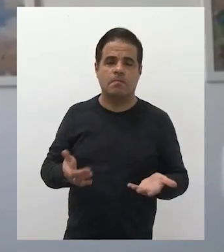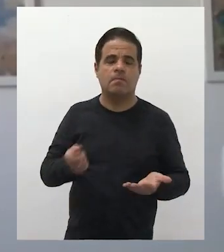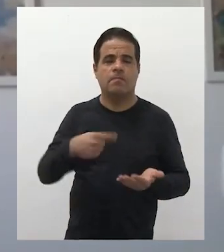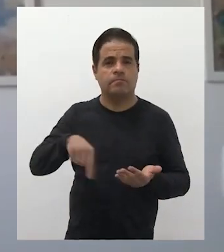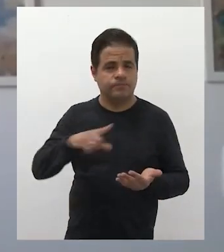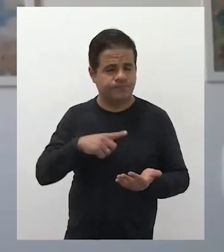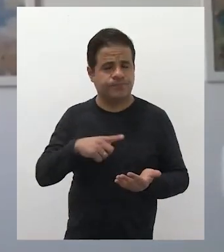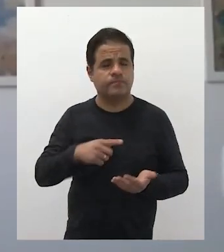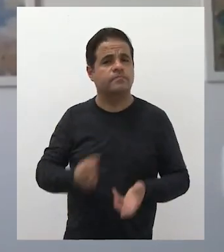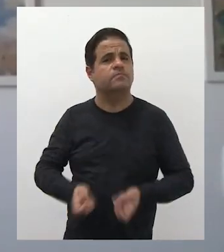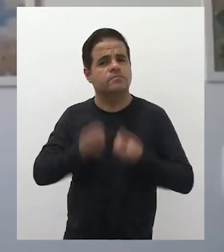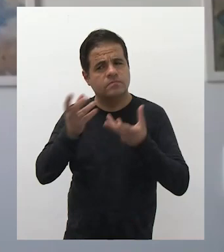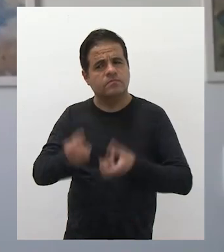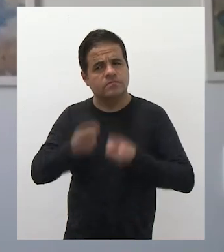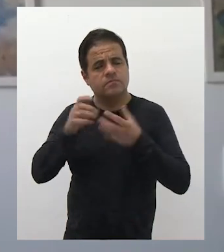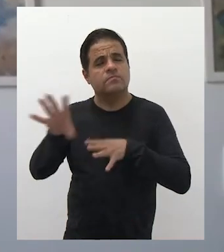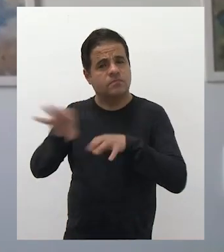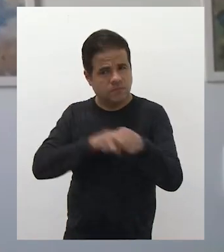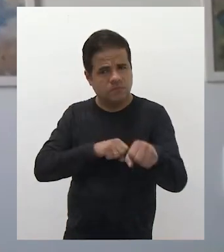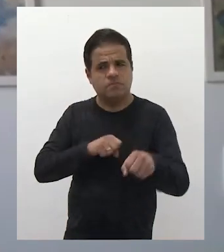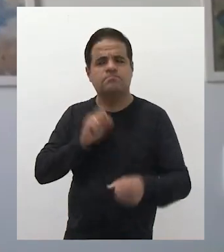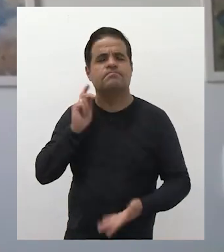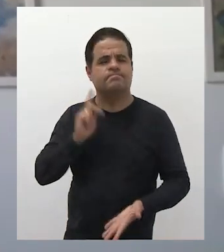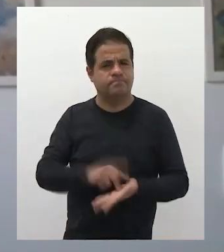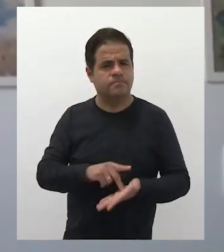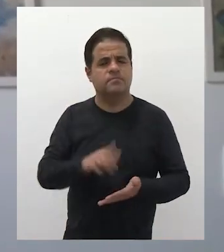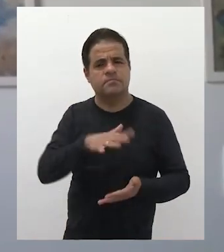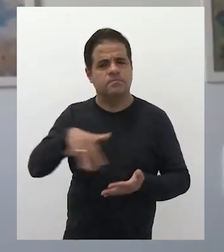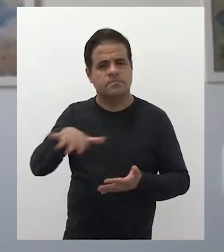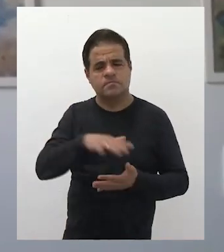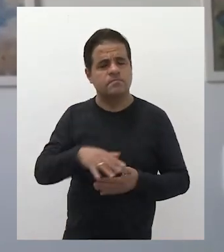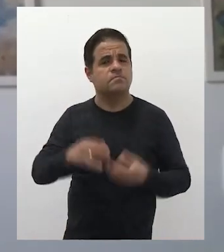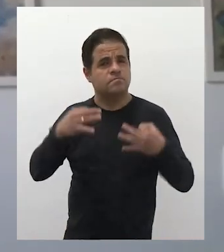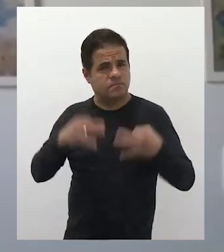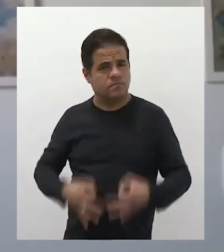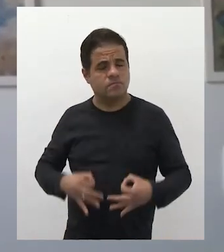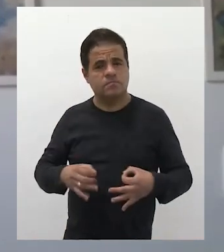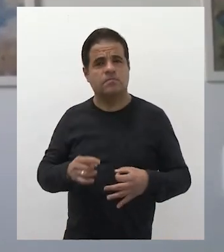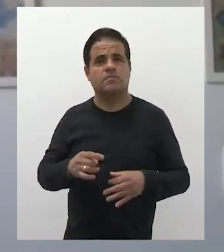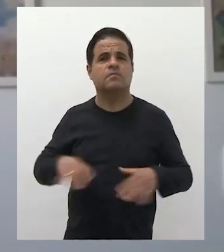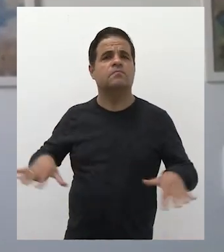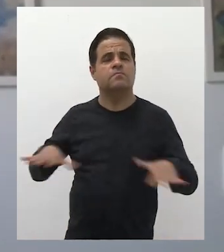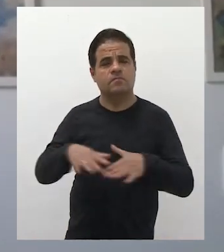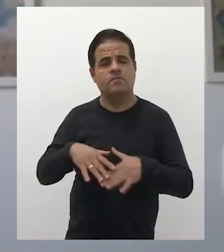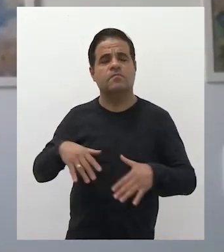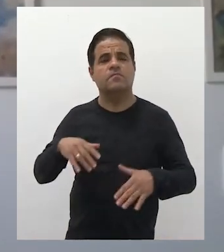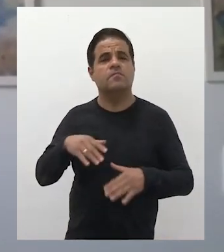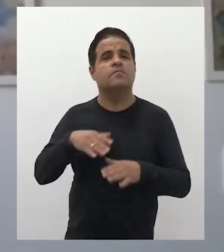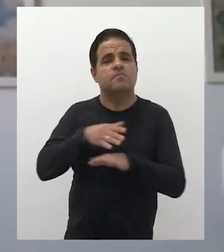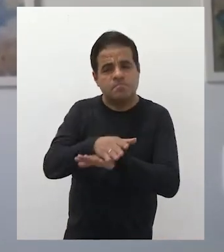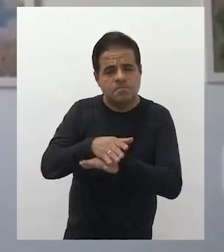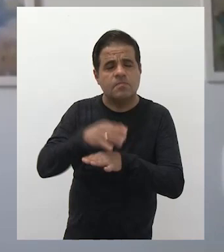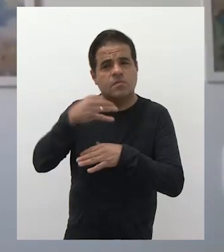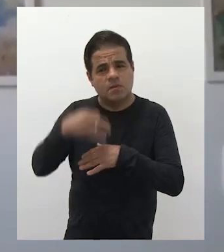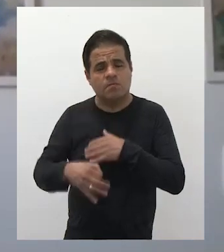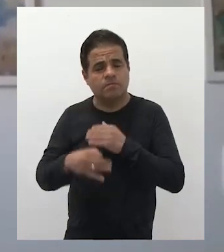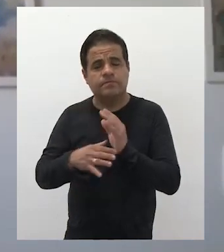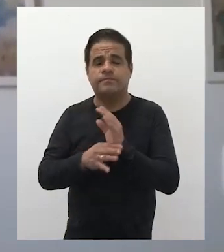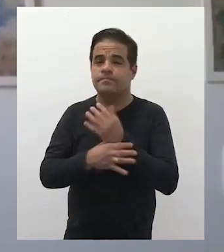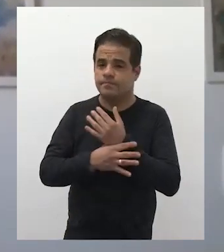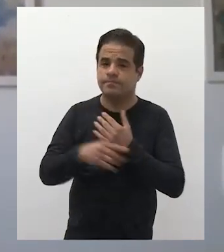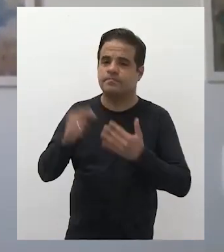temos informações fidedignas confirmando essa assertiva,